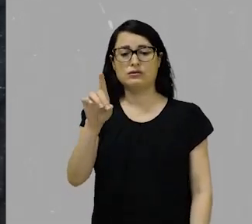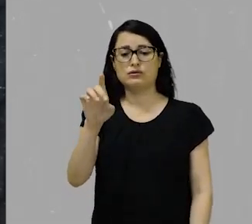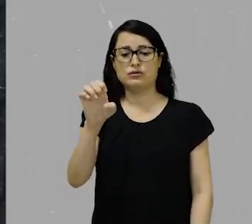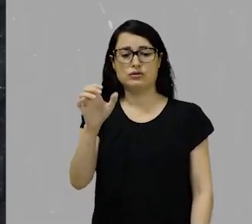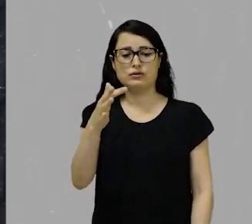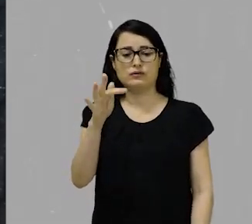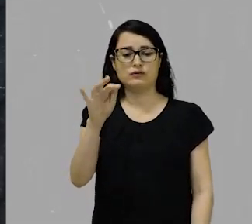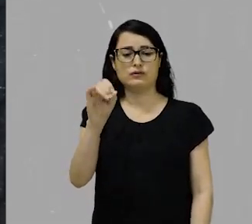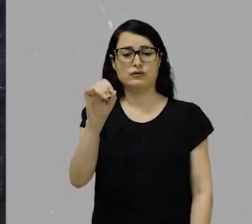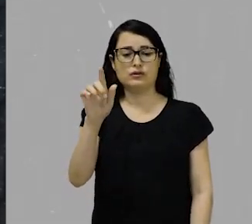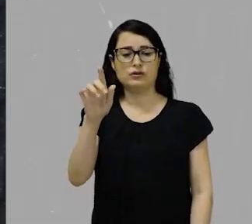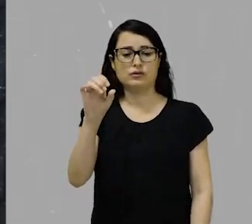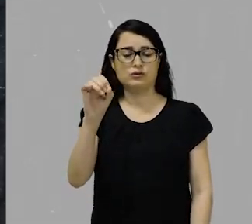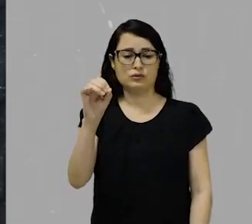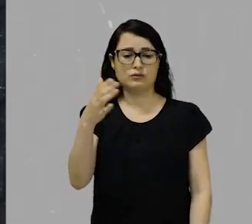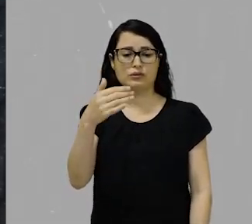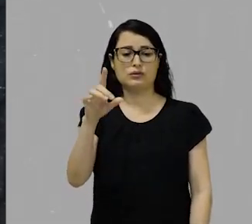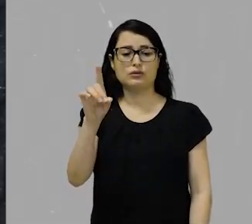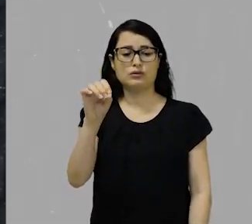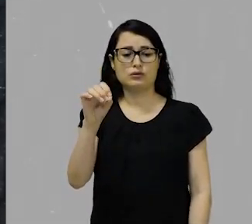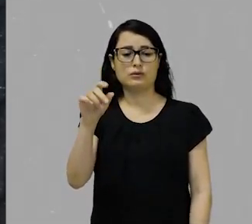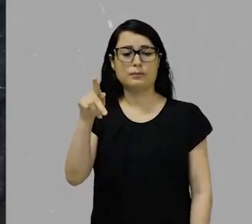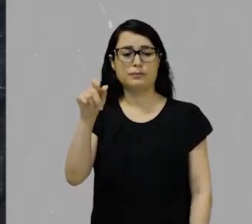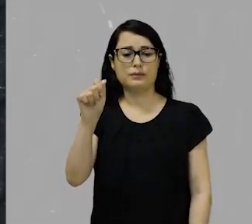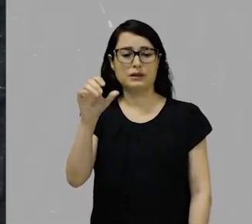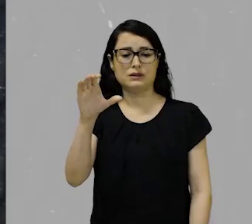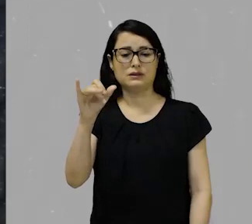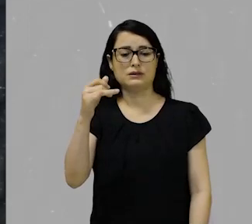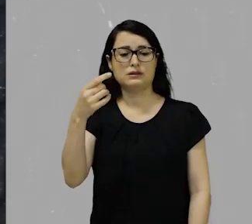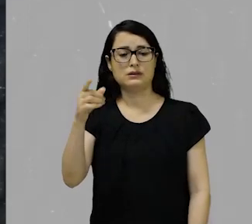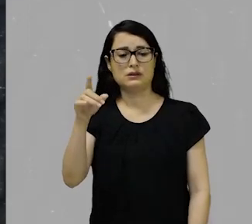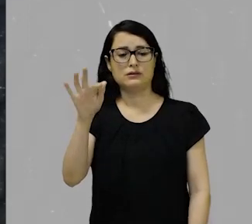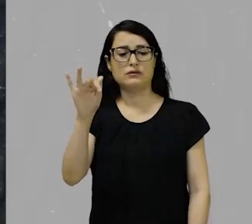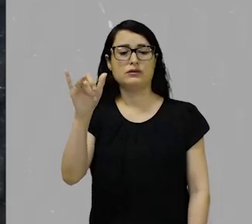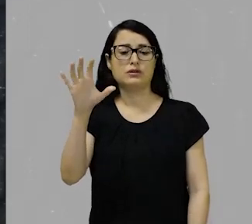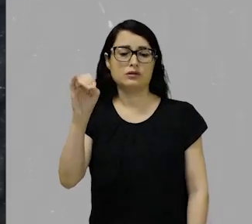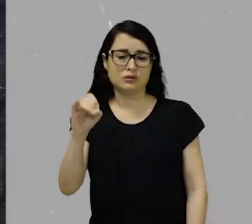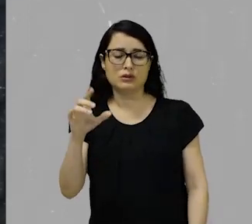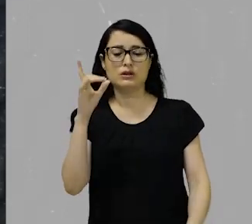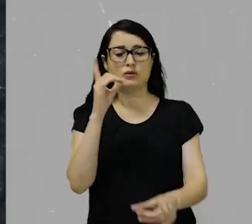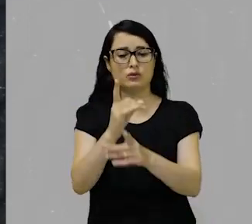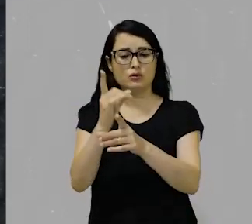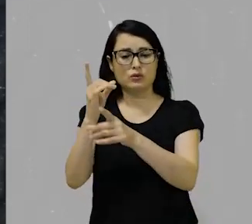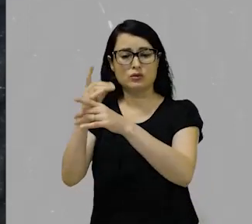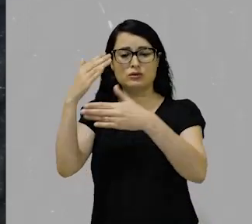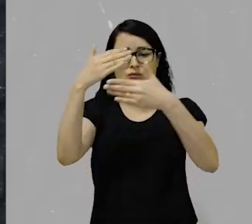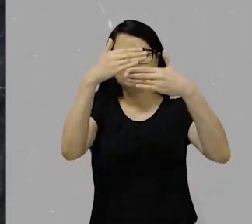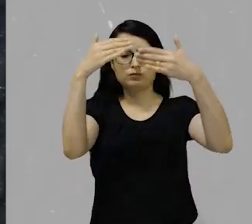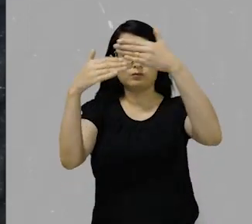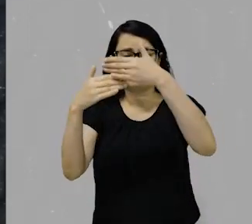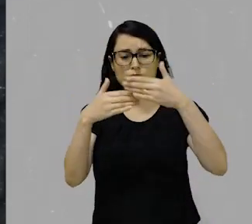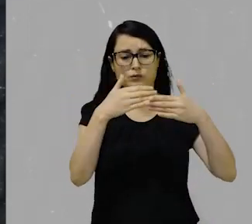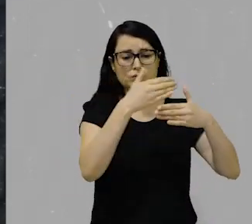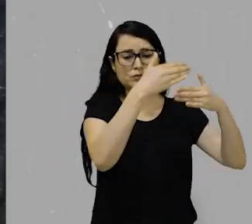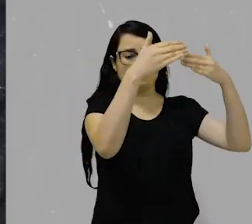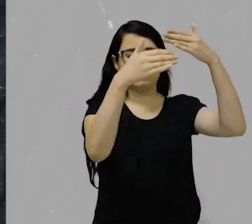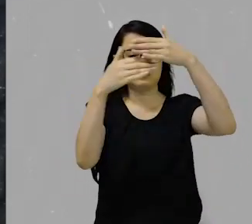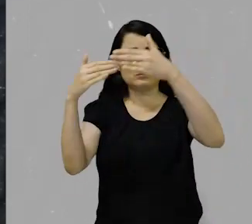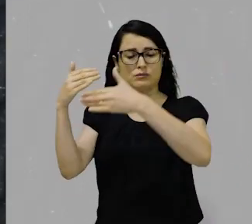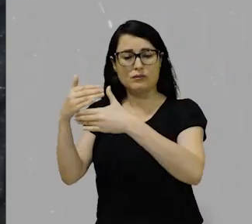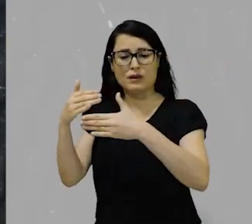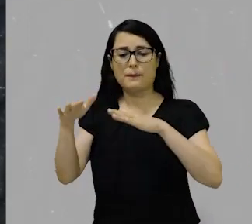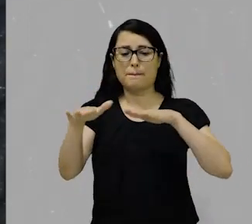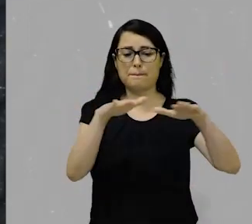elevada instabilidade geológica. Sua formação está relacionada com o encontro de várias placas tectônicas, né, tornando essa